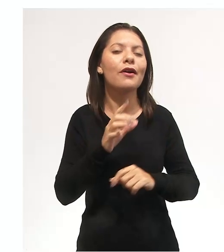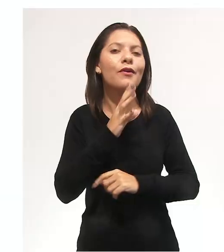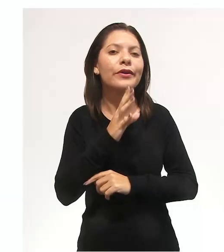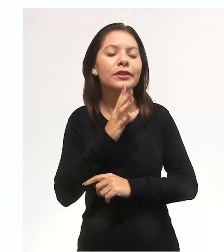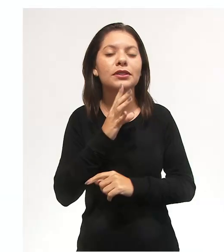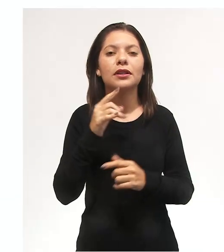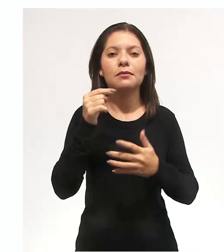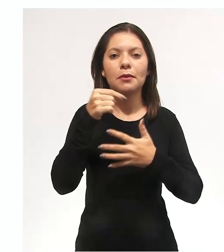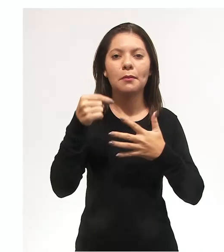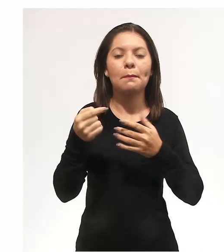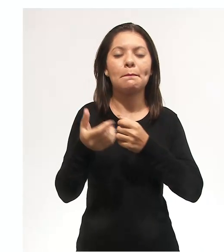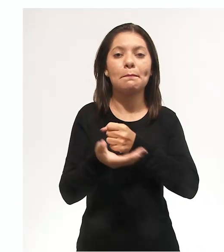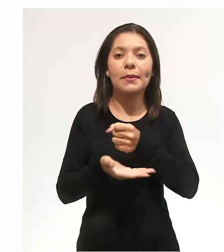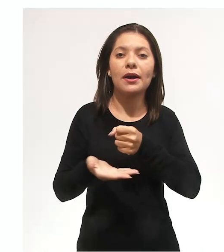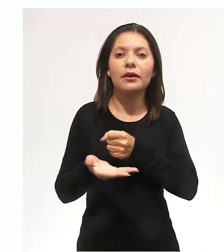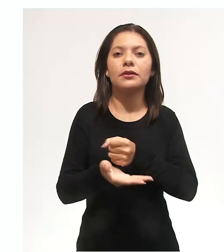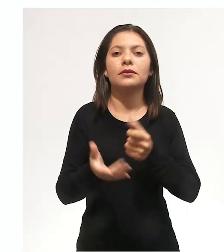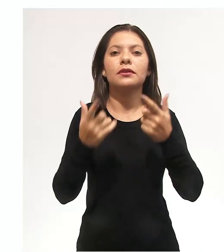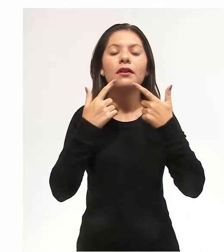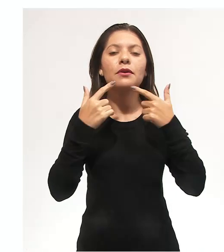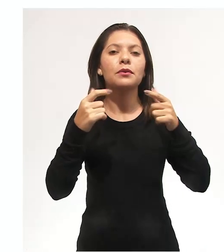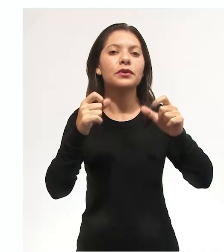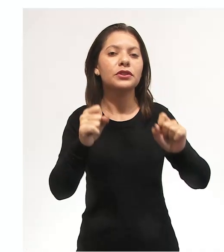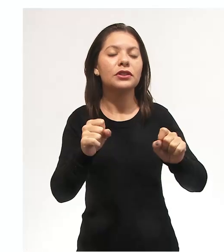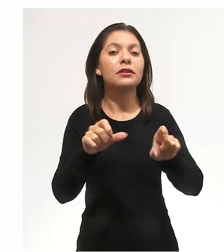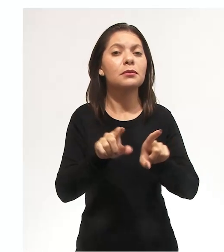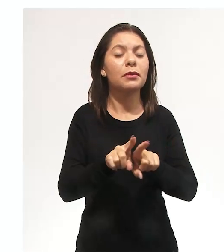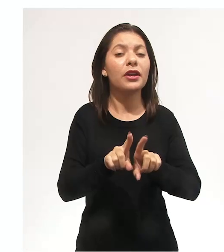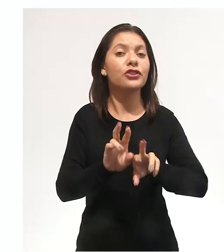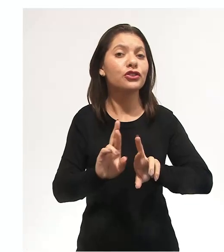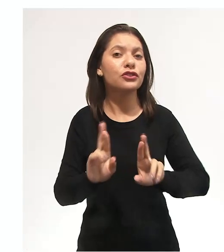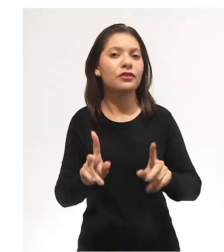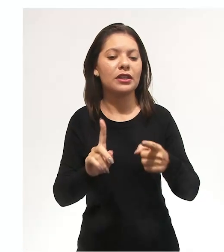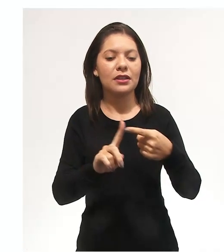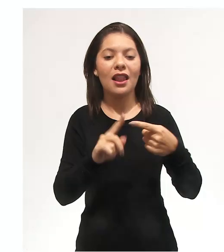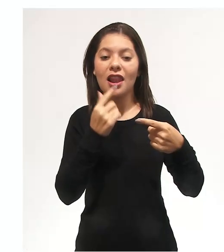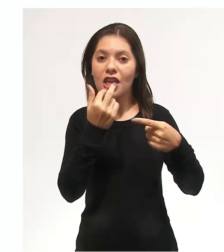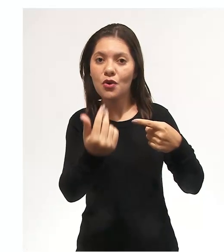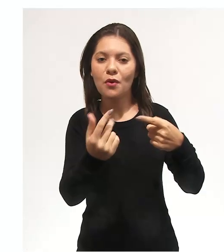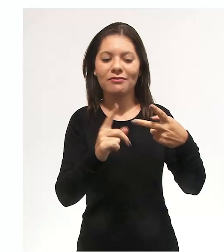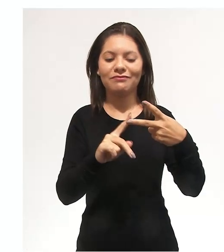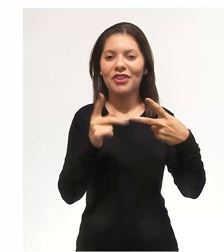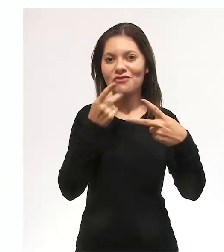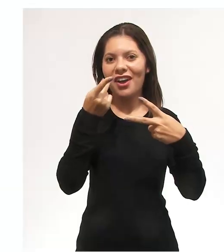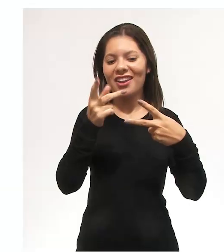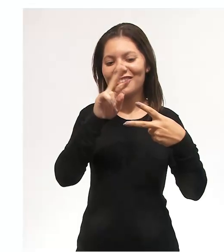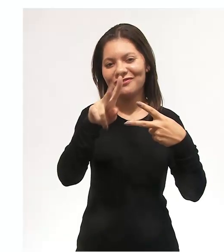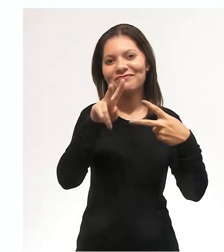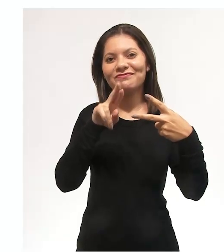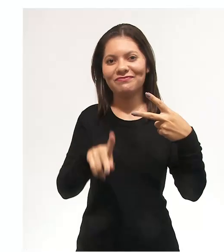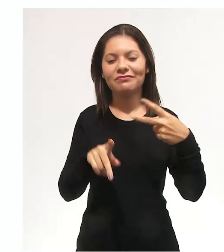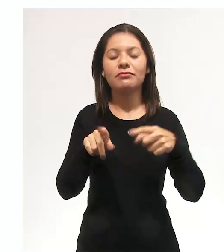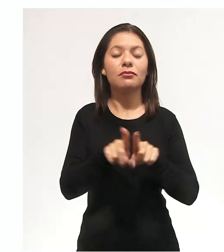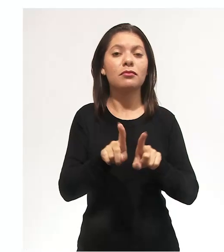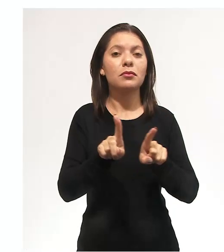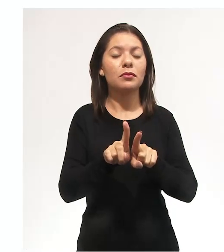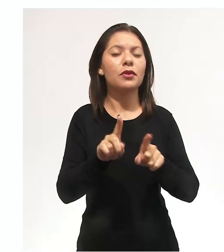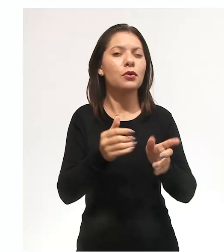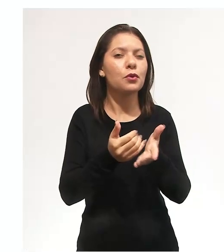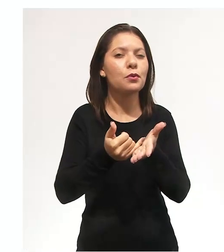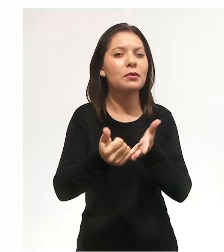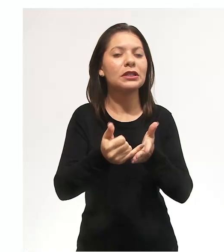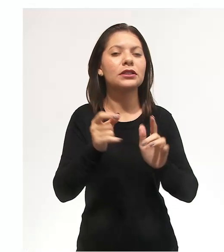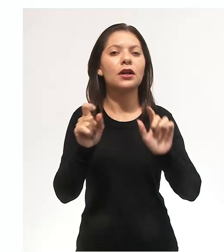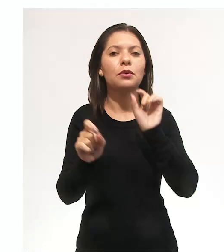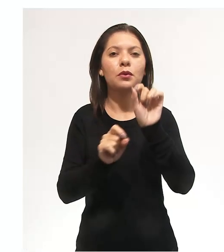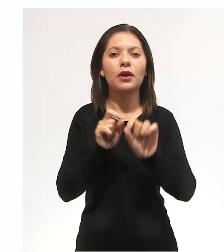princípios básicos da linguística, como a distinção entre língua e fala, e também faremos uma introdução às